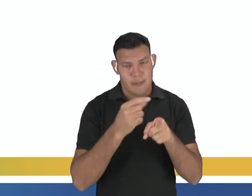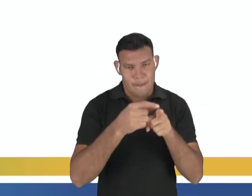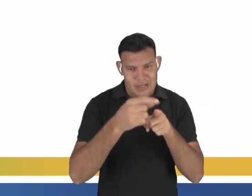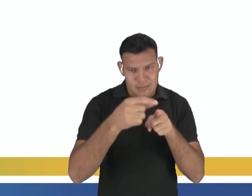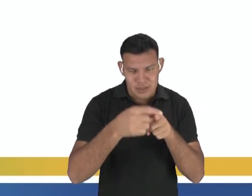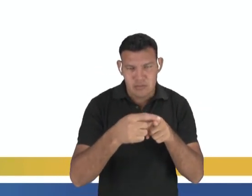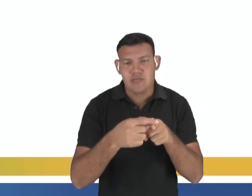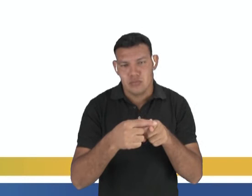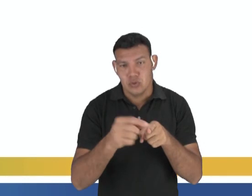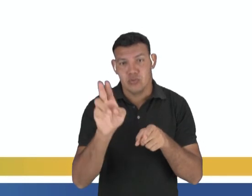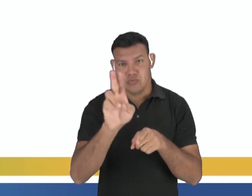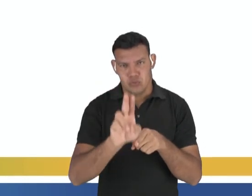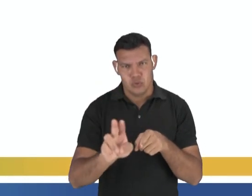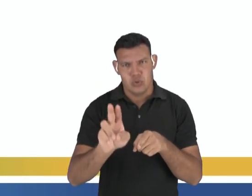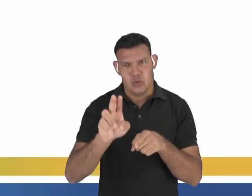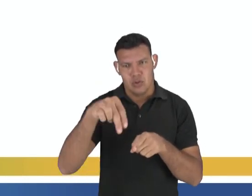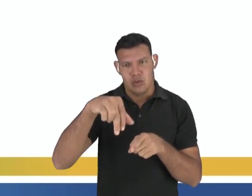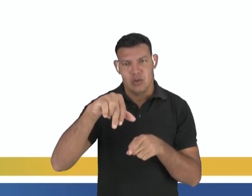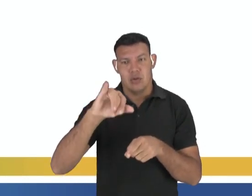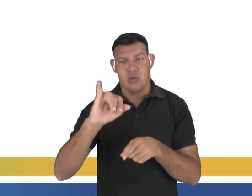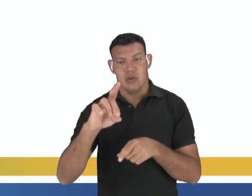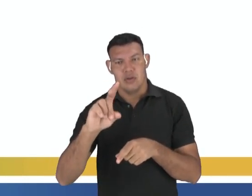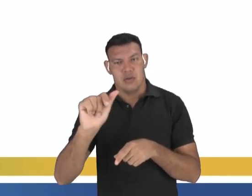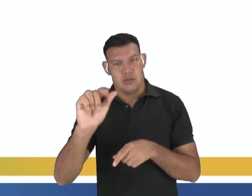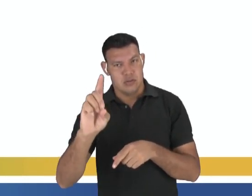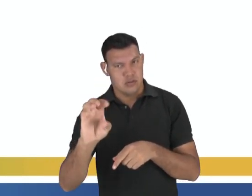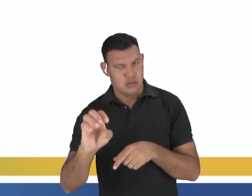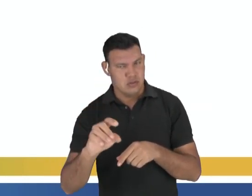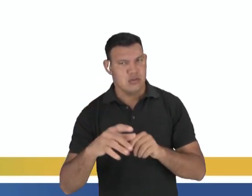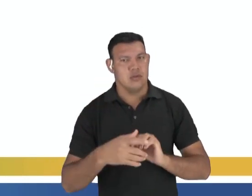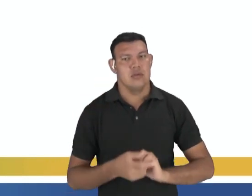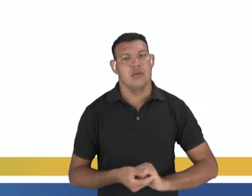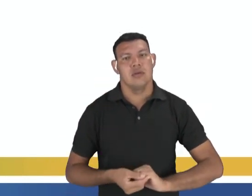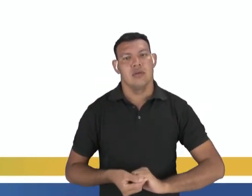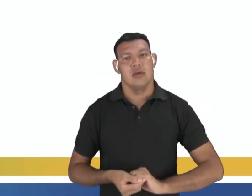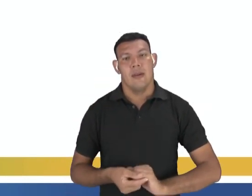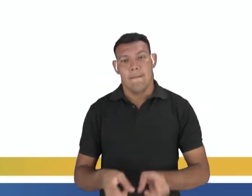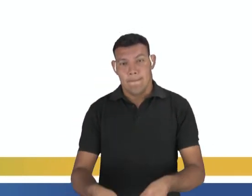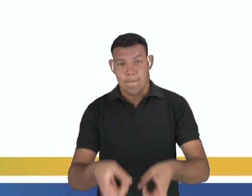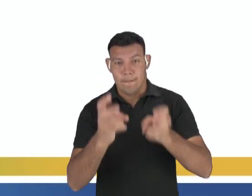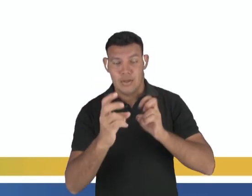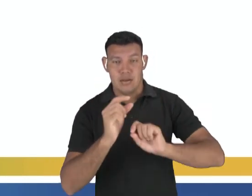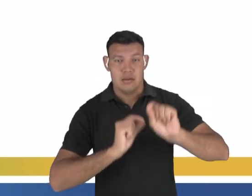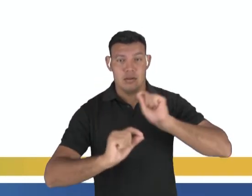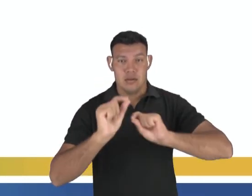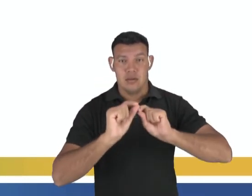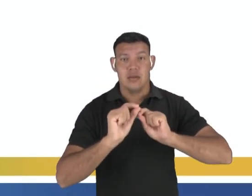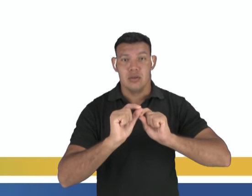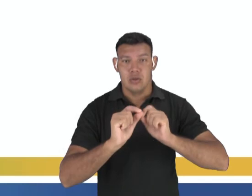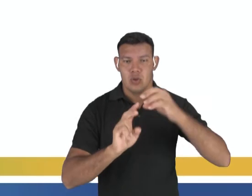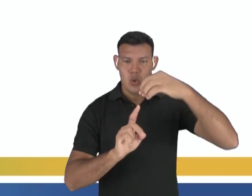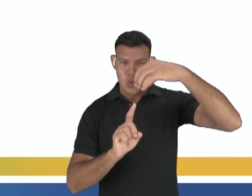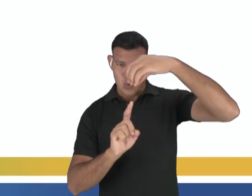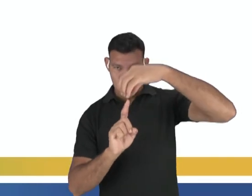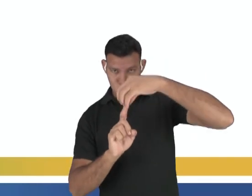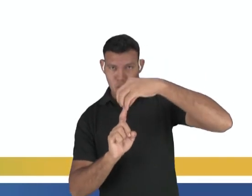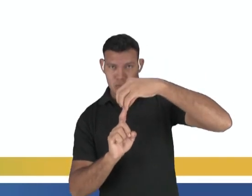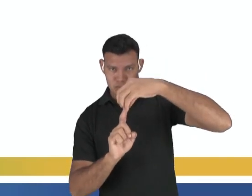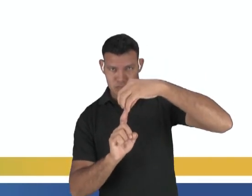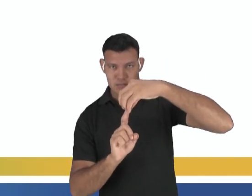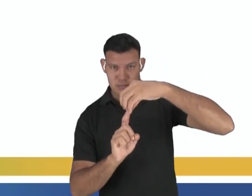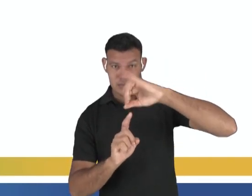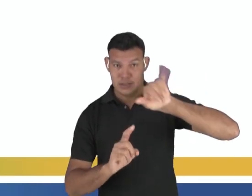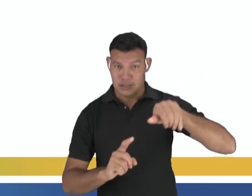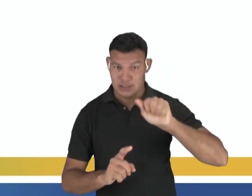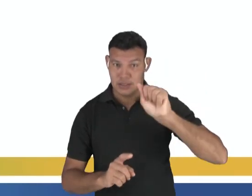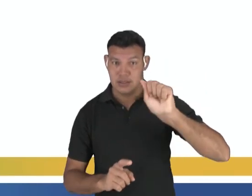unidade e para para cumprimento por exemplo então no caso aí perceba que esse esse Rei aí né ele fica